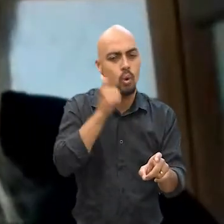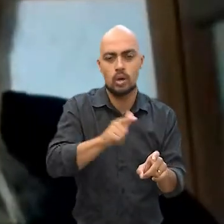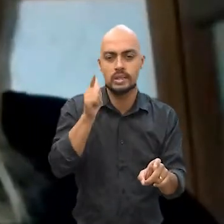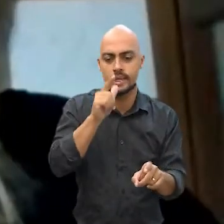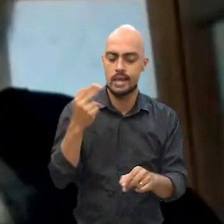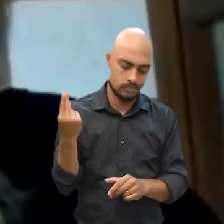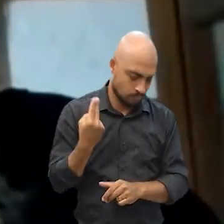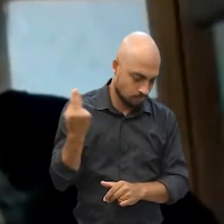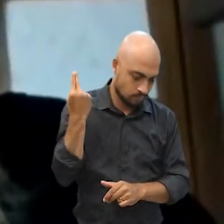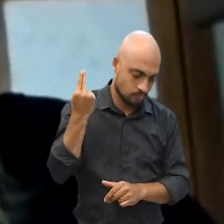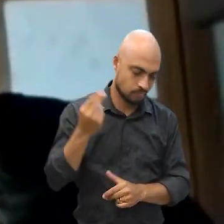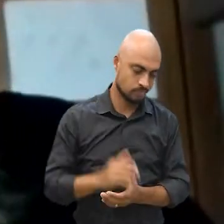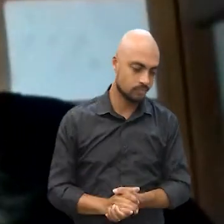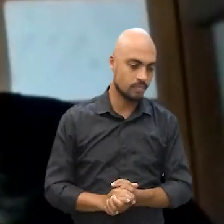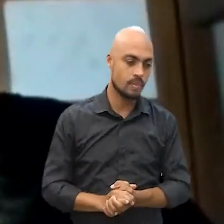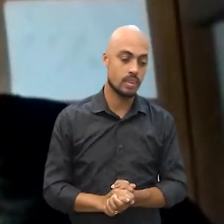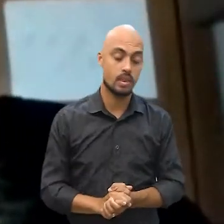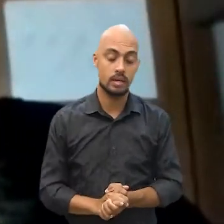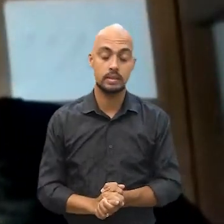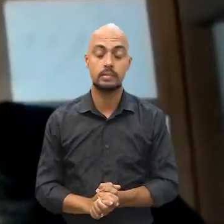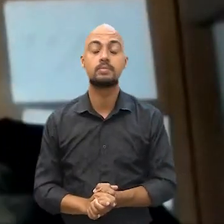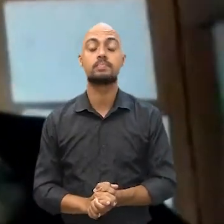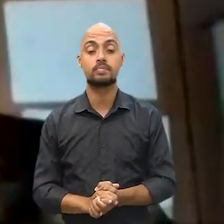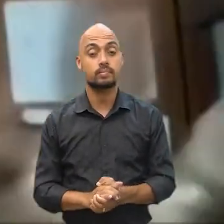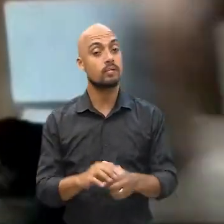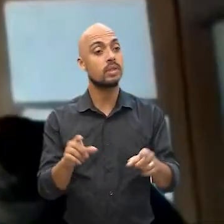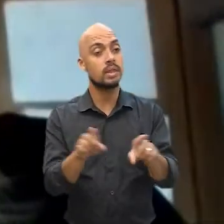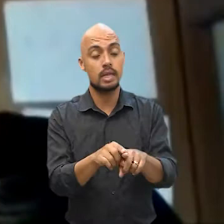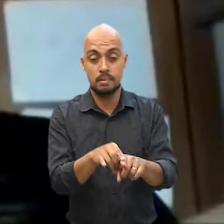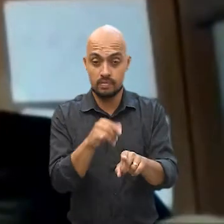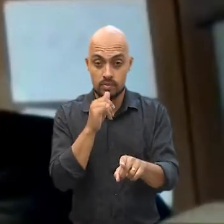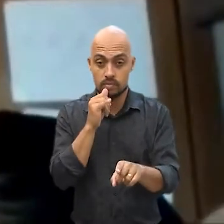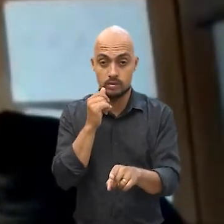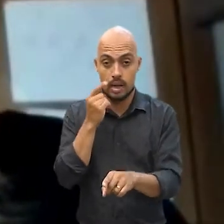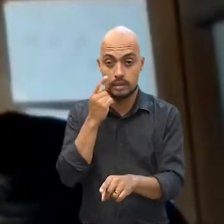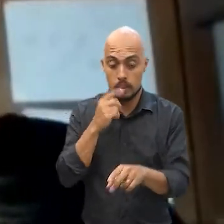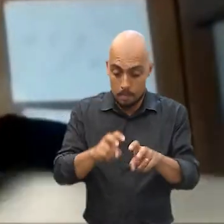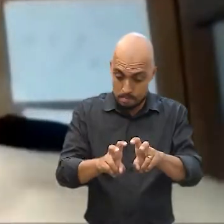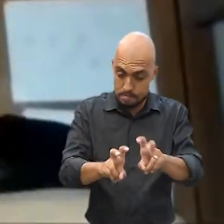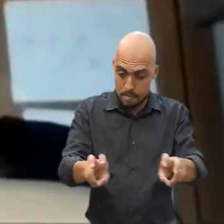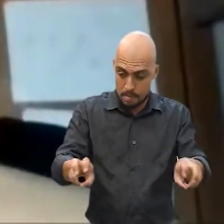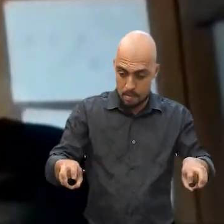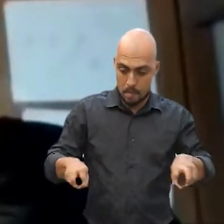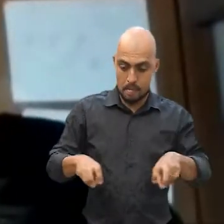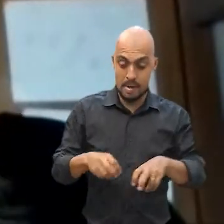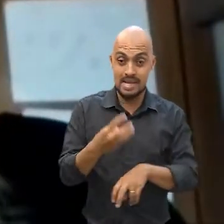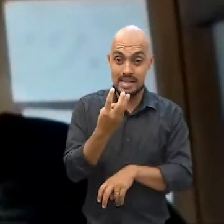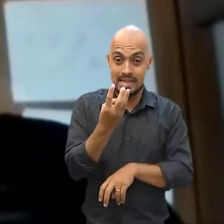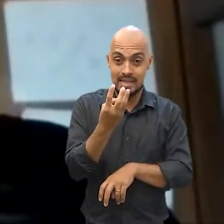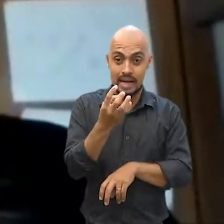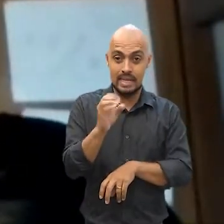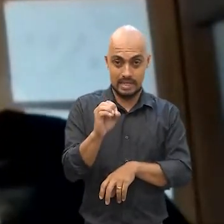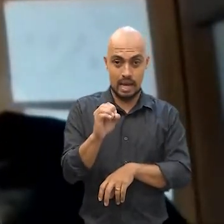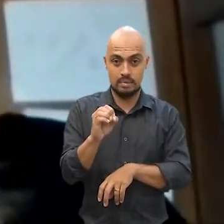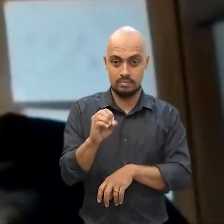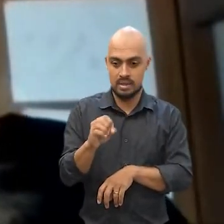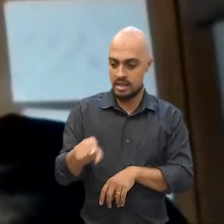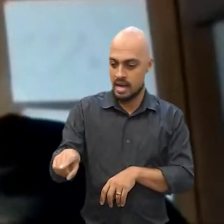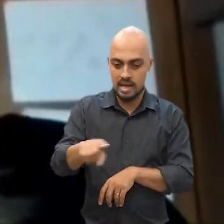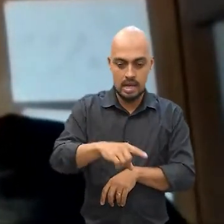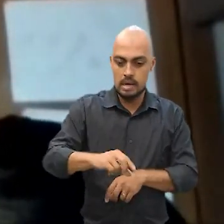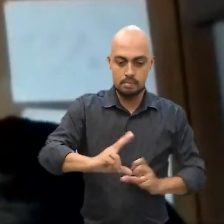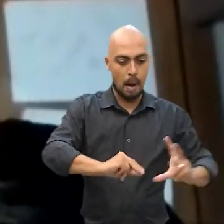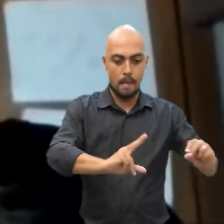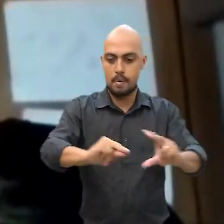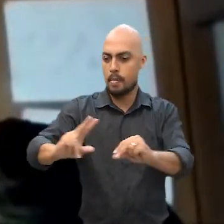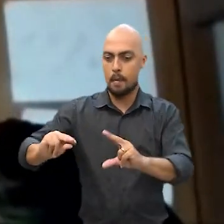merece. E, além disso, né, você pensa, você tem lá aquelas 30 carinhas que aparecem, todo mundo fala de uma vez. Então, essa criança